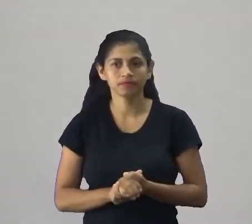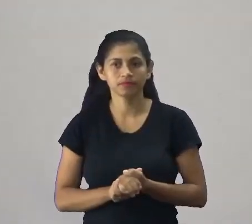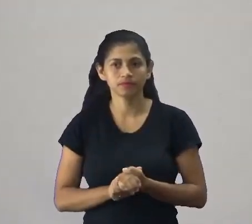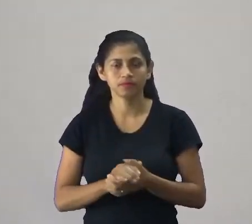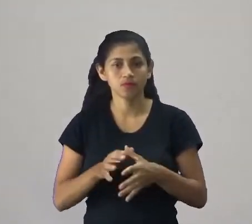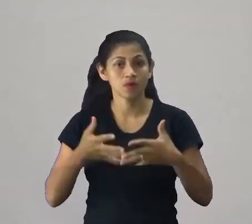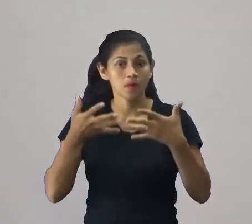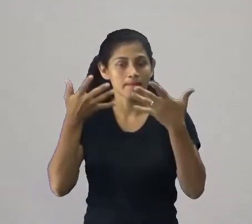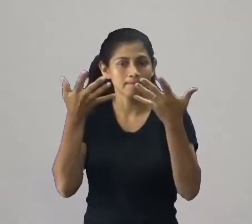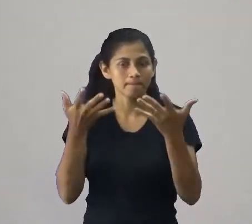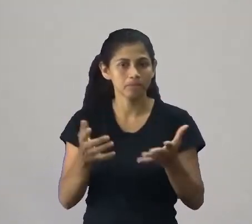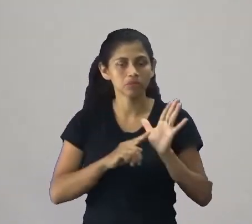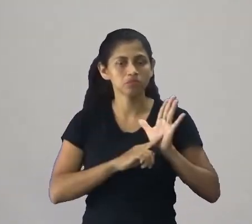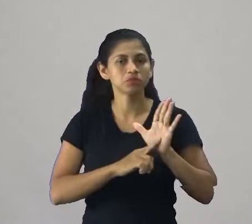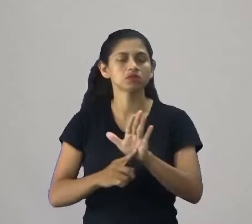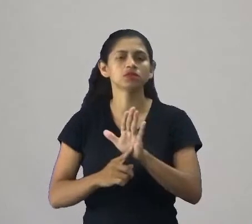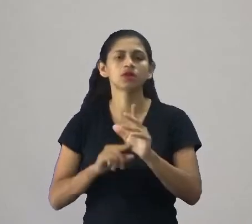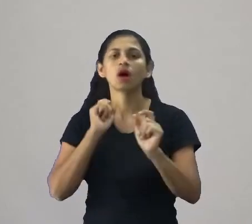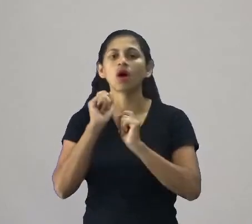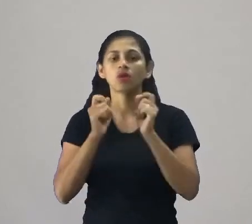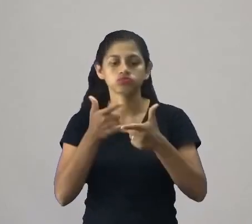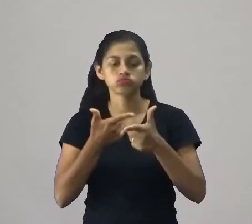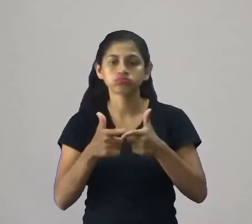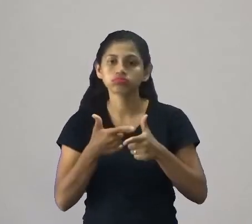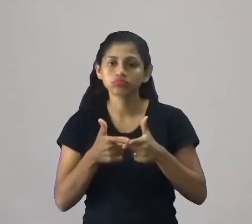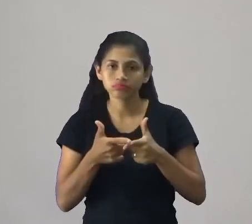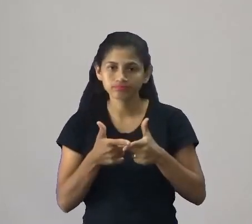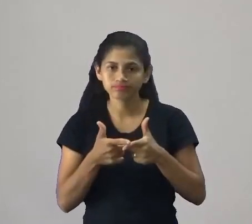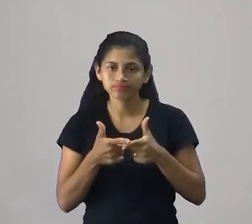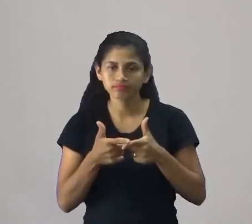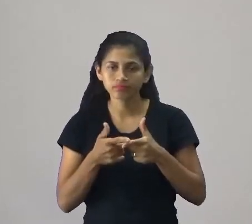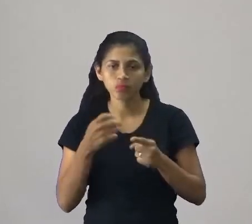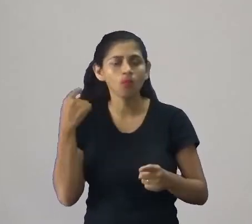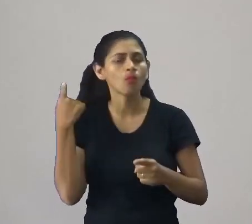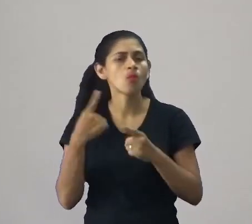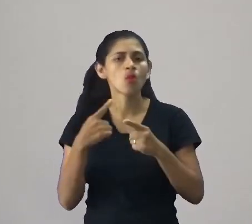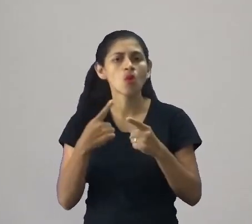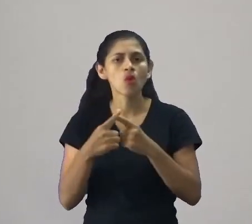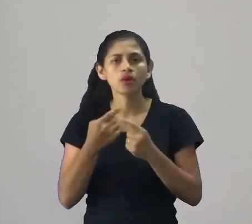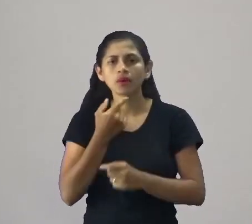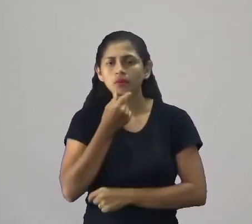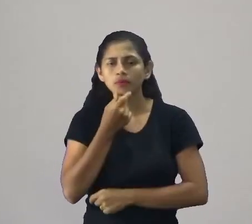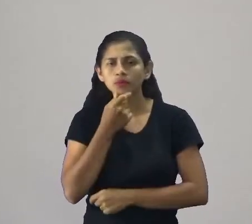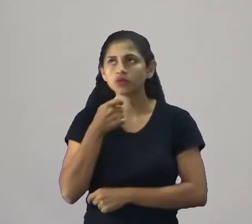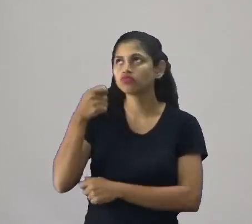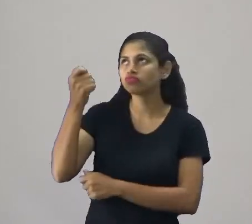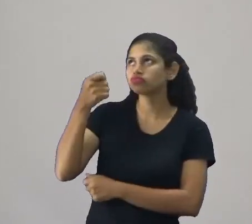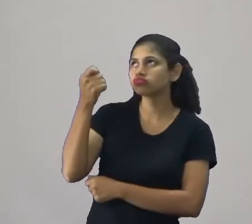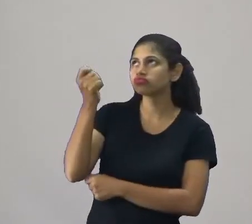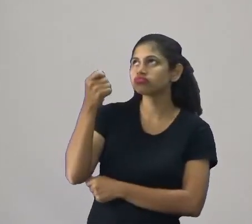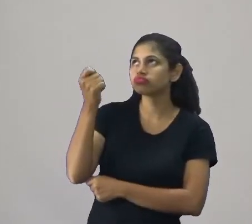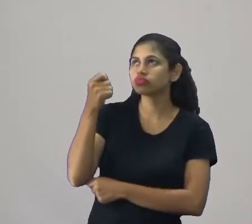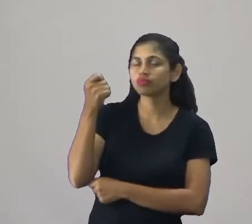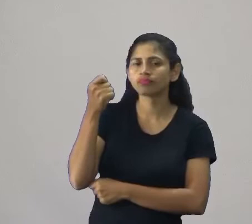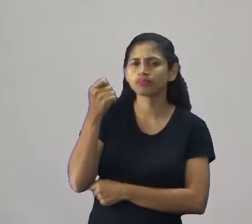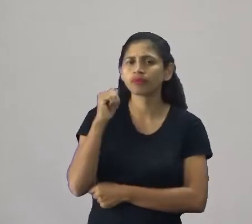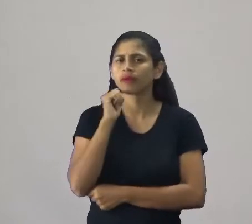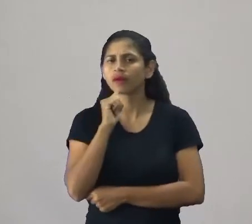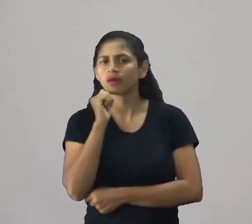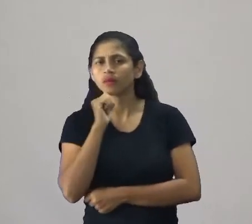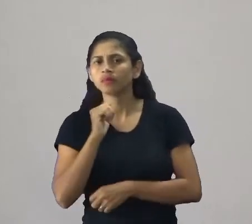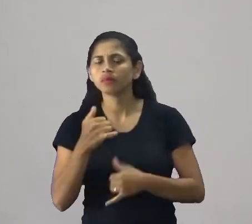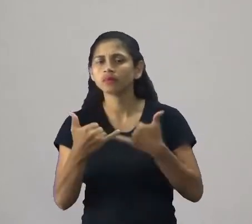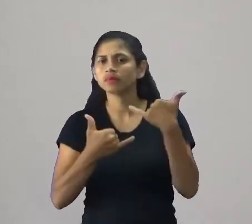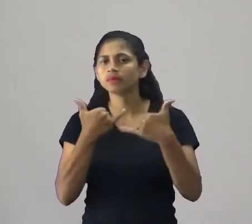te apresenta esse problema. Por que os meninos soltam pipa e as meninas brincam